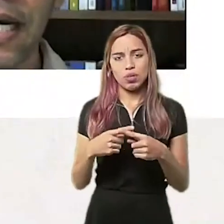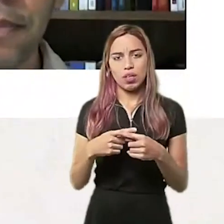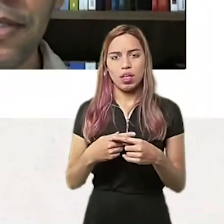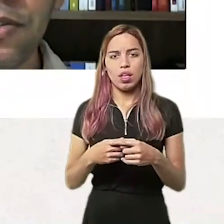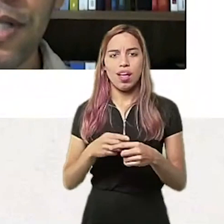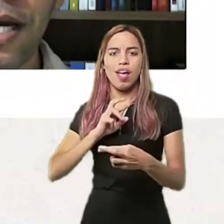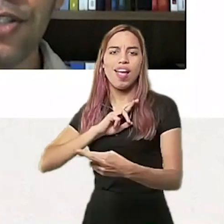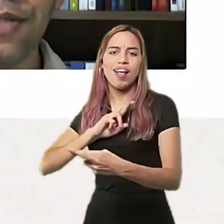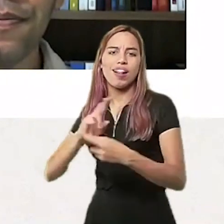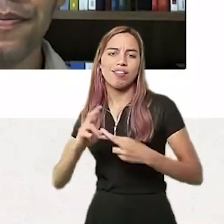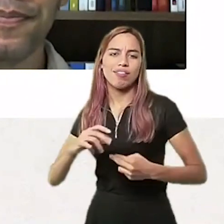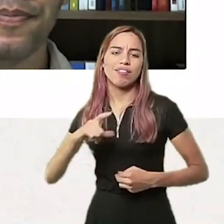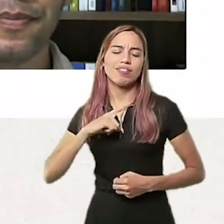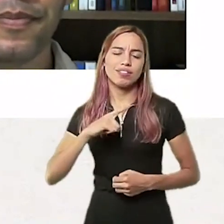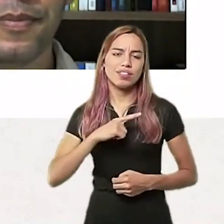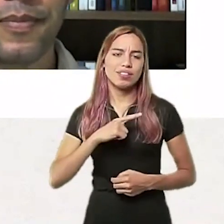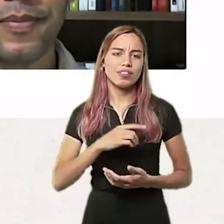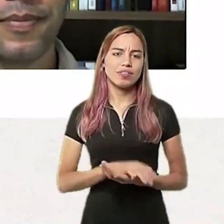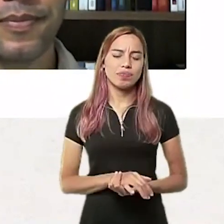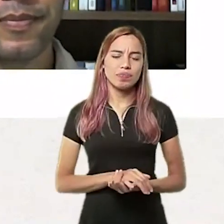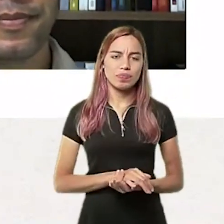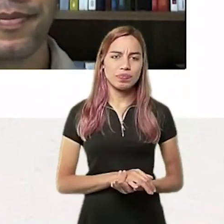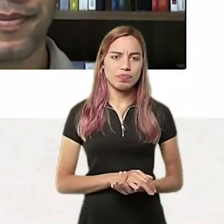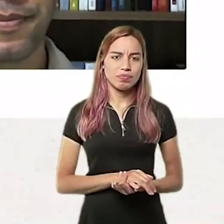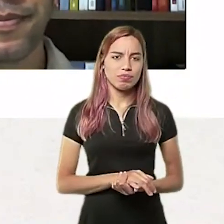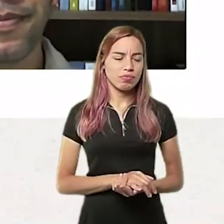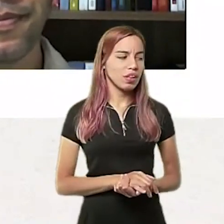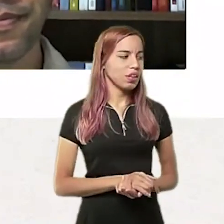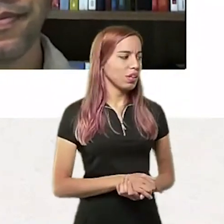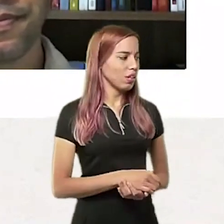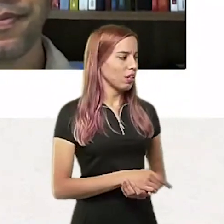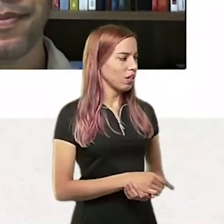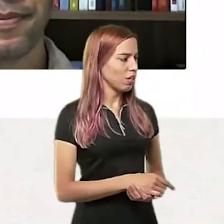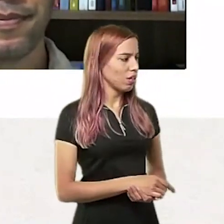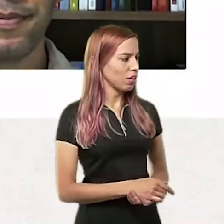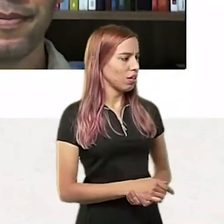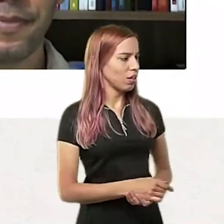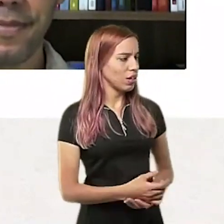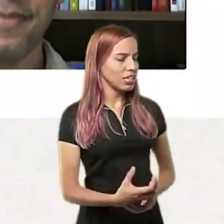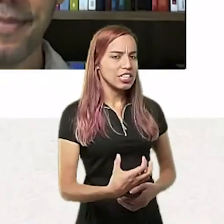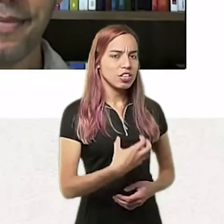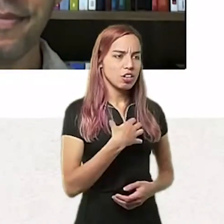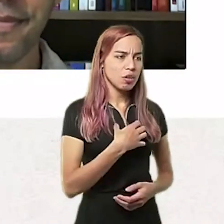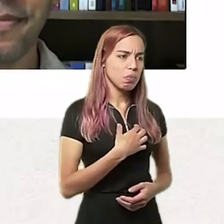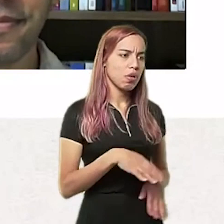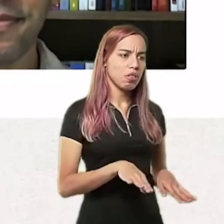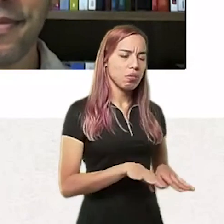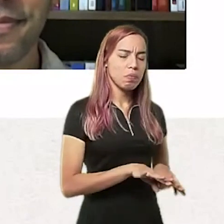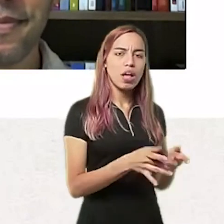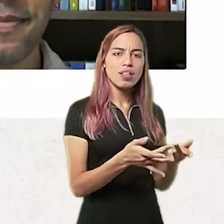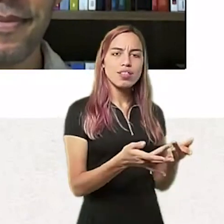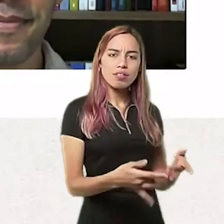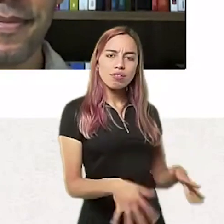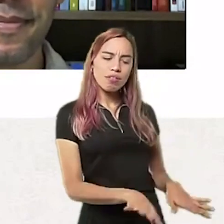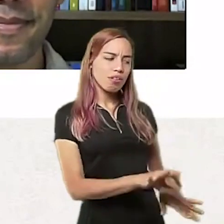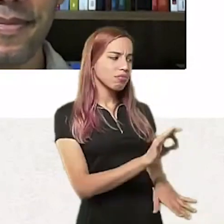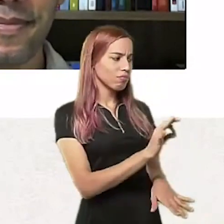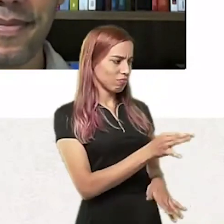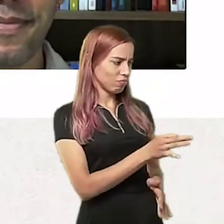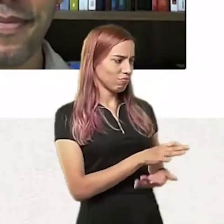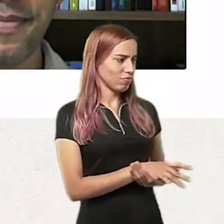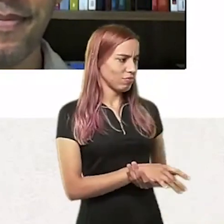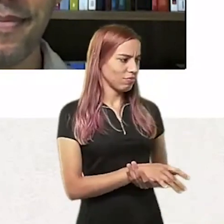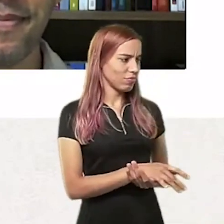importância para a personagem. Intensidade e naturalidade, né? Assim, você escreve